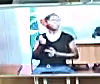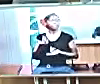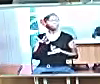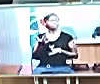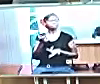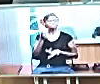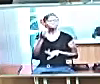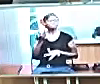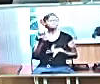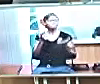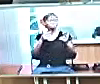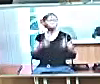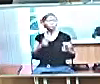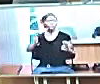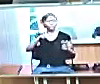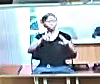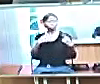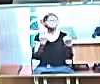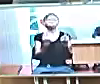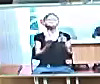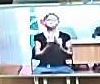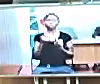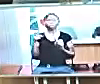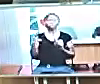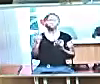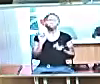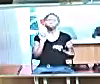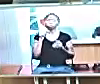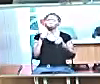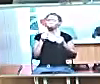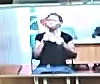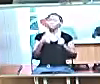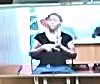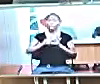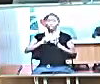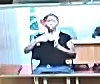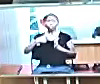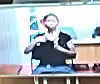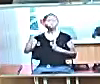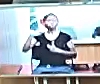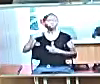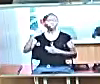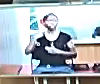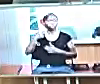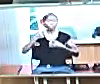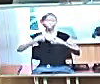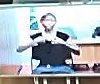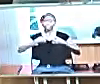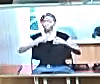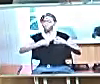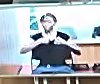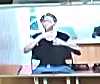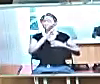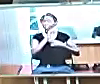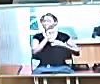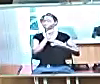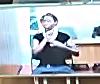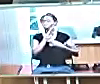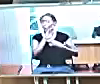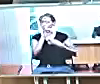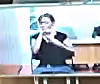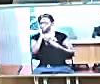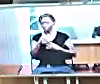comissão de paz ação popular eu era vereador na cidade de itaobim seu apoiador